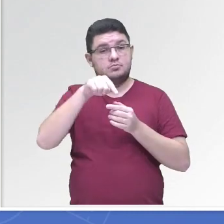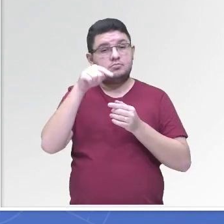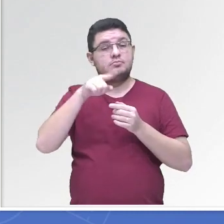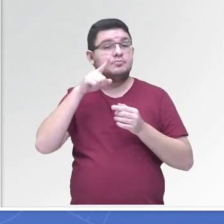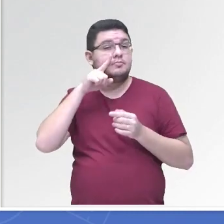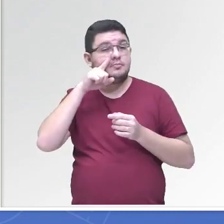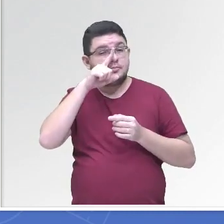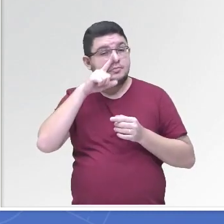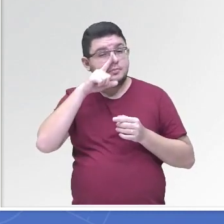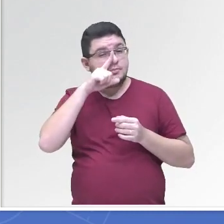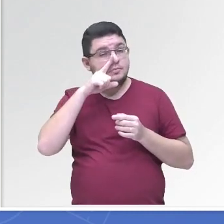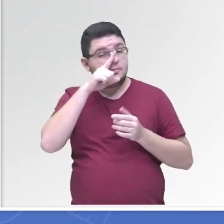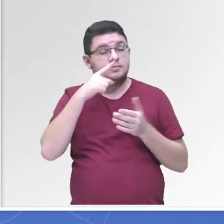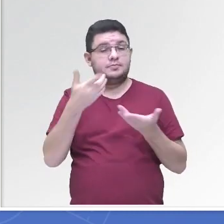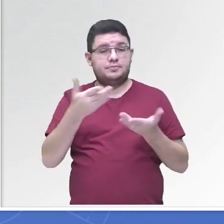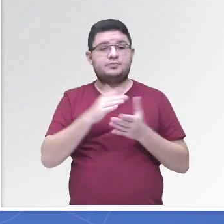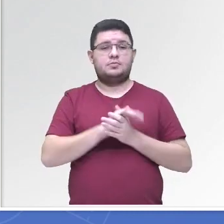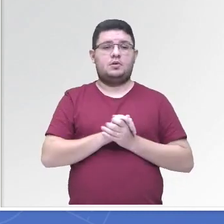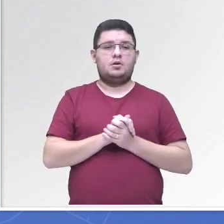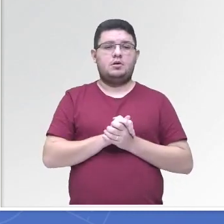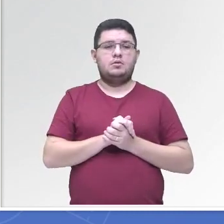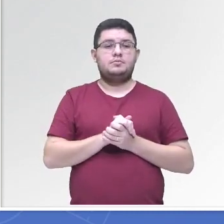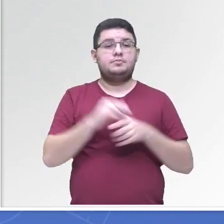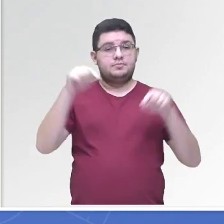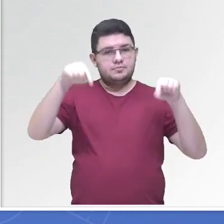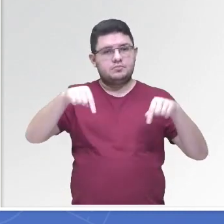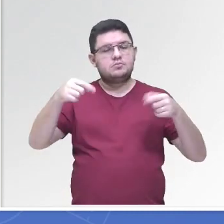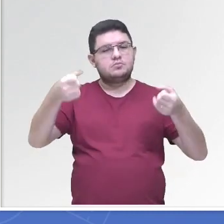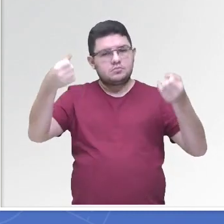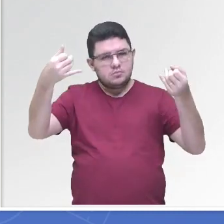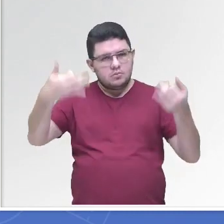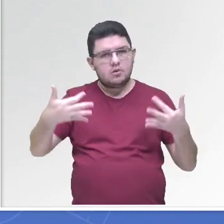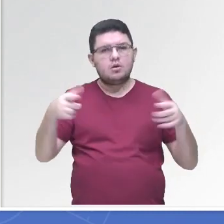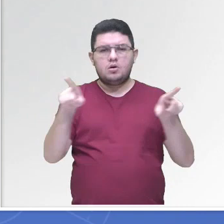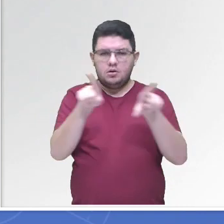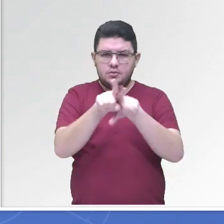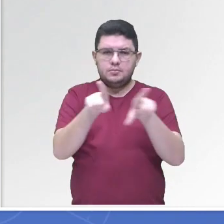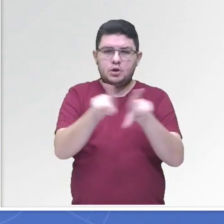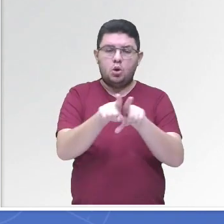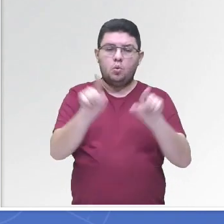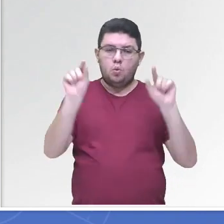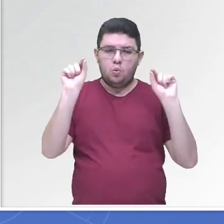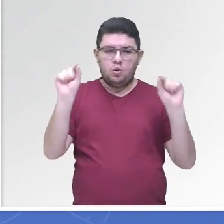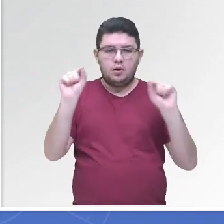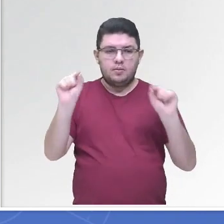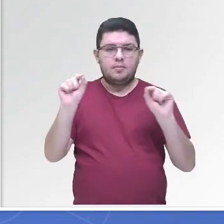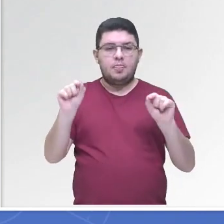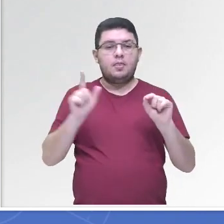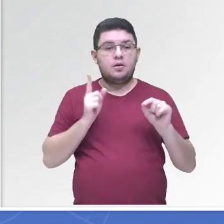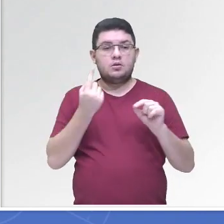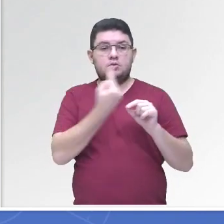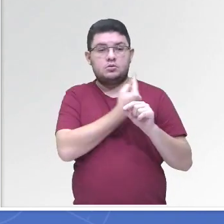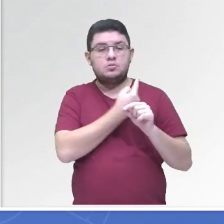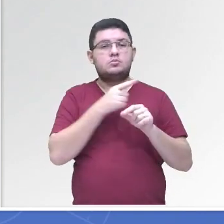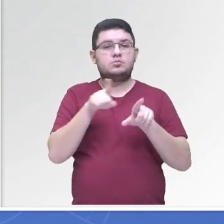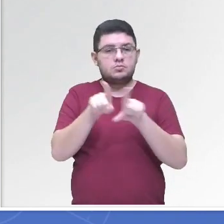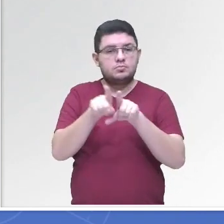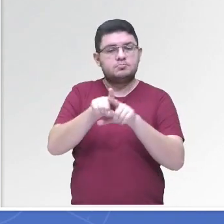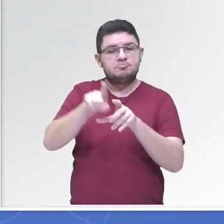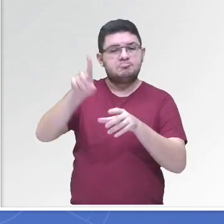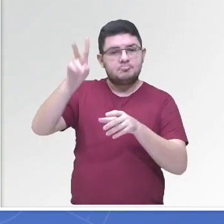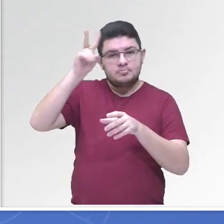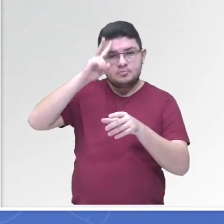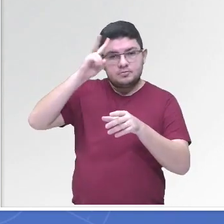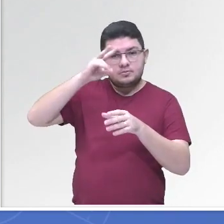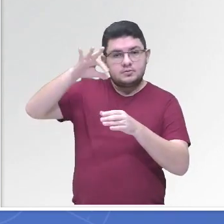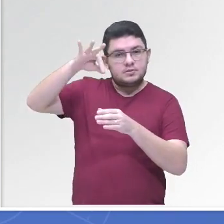são, né, os medicamentos. Aqui eu coloco uma aspa bem grande também. Coloca o nosso chazinho lá também na questão,